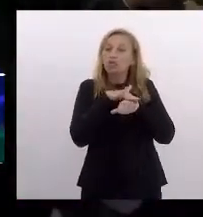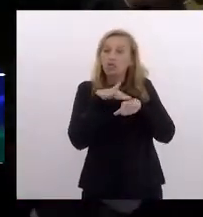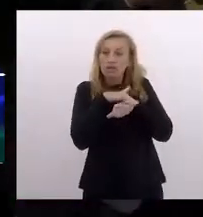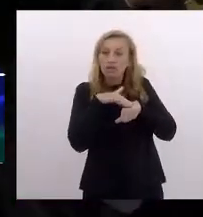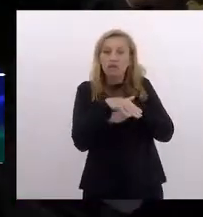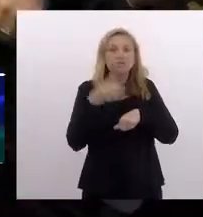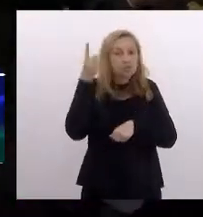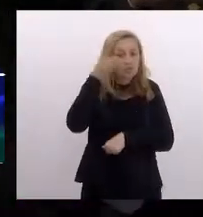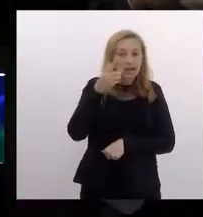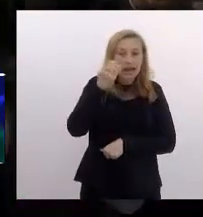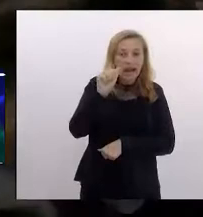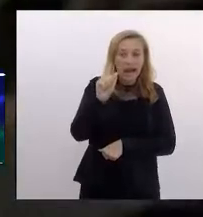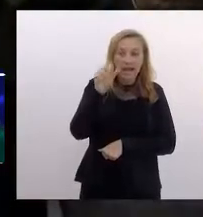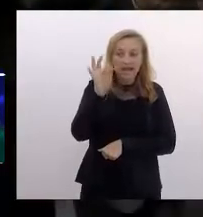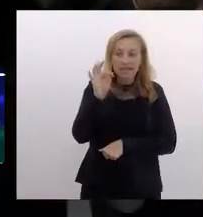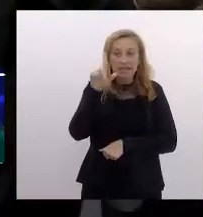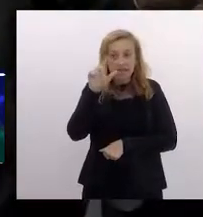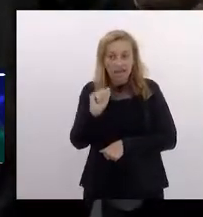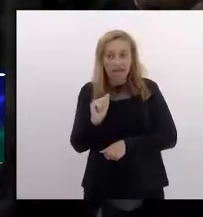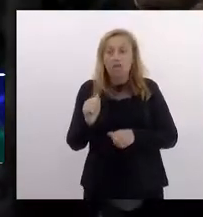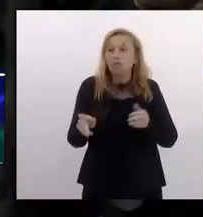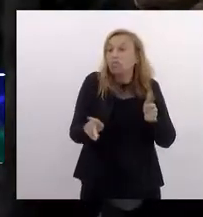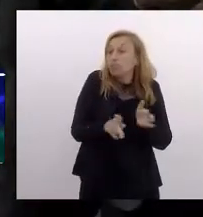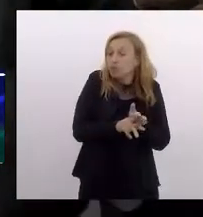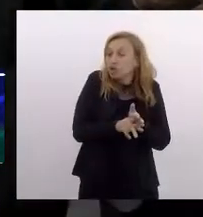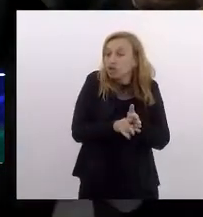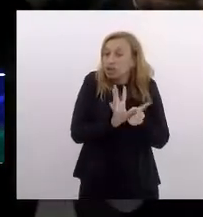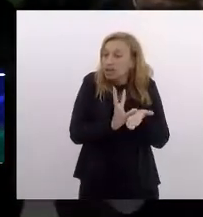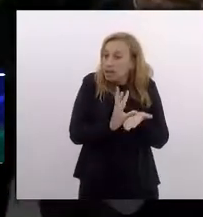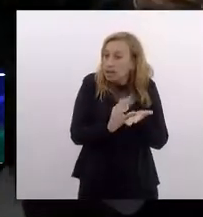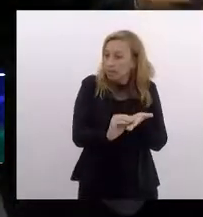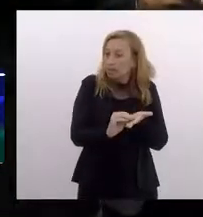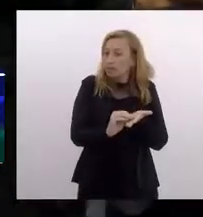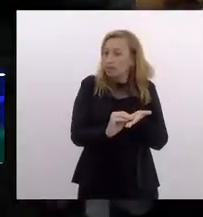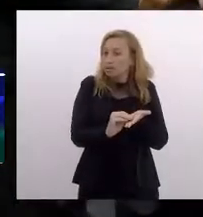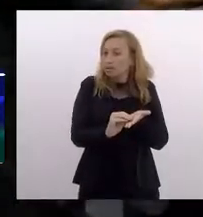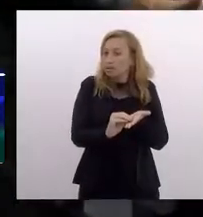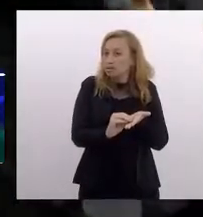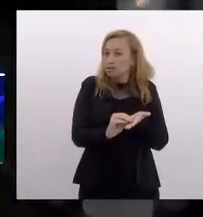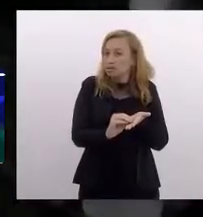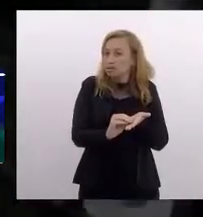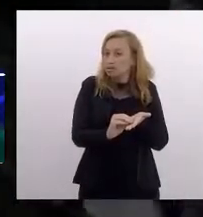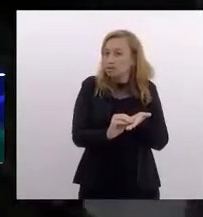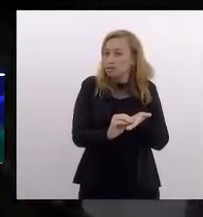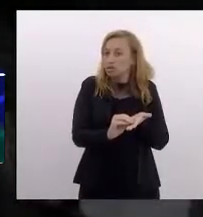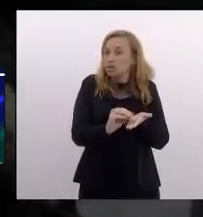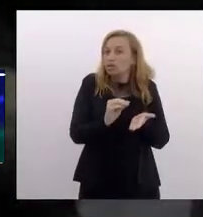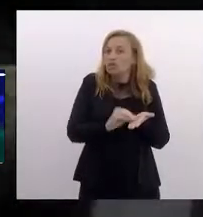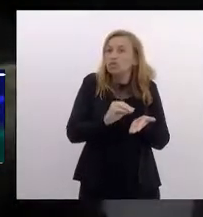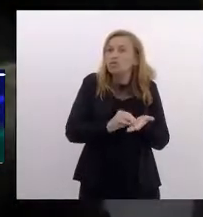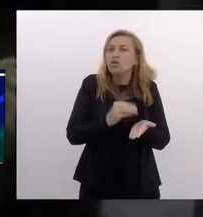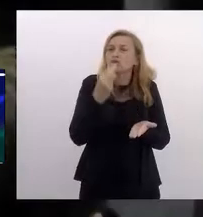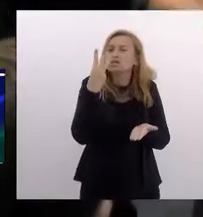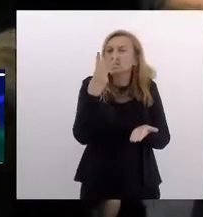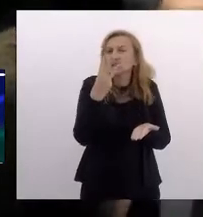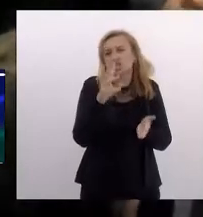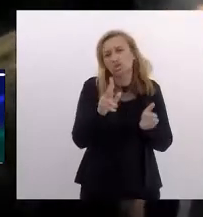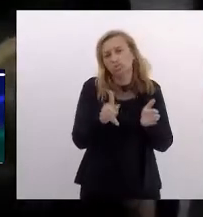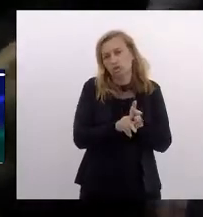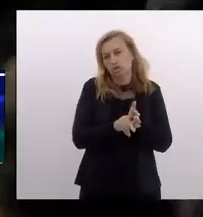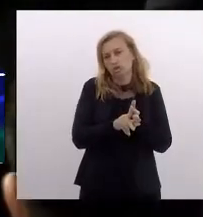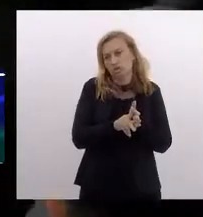conversei com deputado Átila e projeto está na pauta só falta apenas três